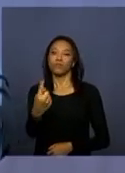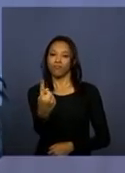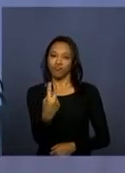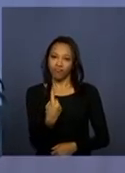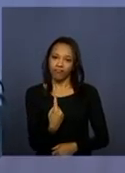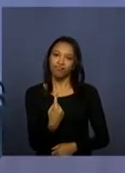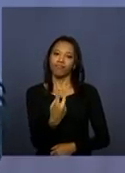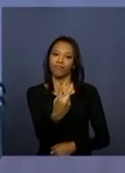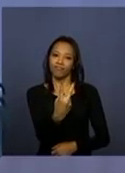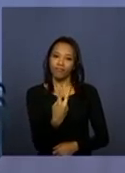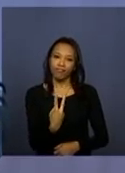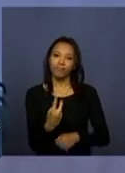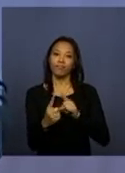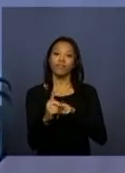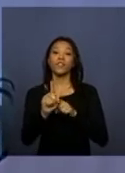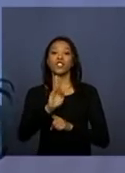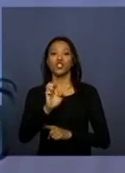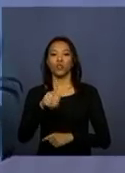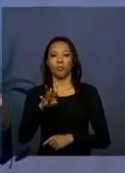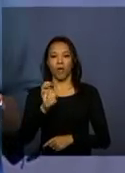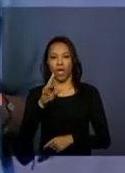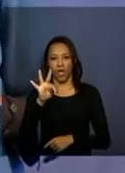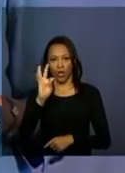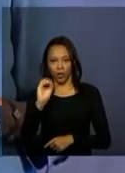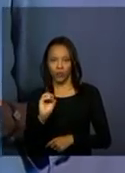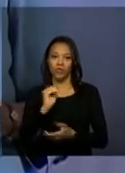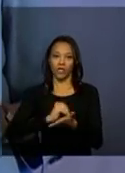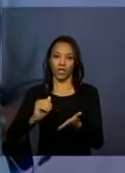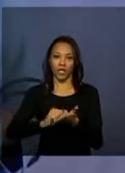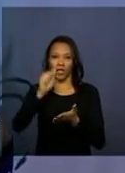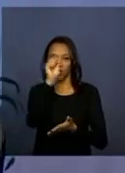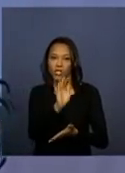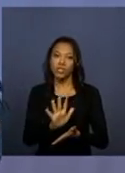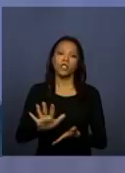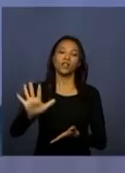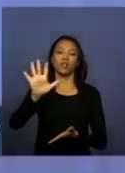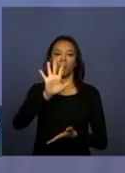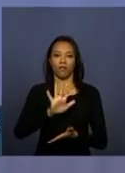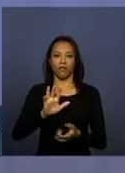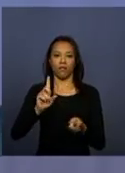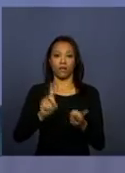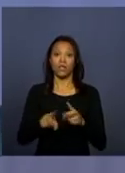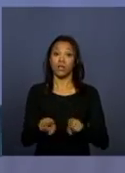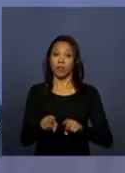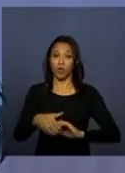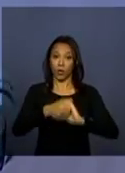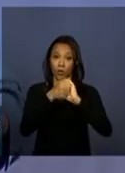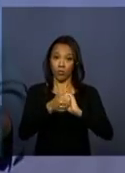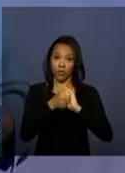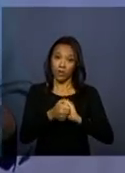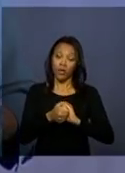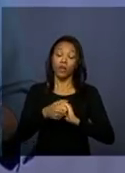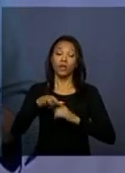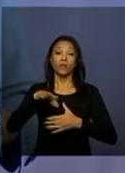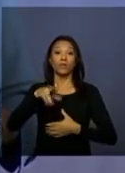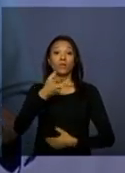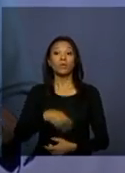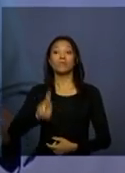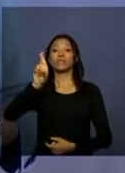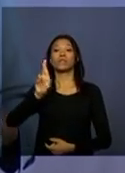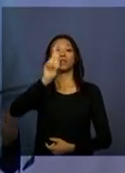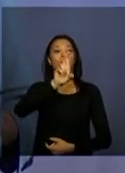cumprimentar o ministro Gilberto Carvalho, da Secretaria-Geral. Cumprimento as lideranças sindicais